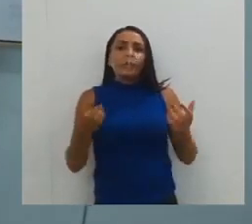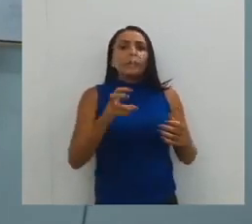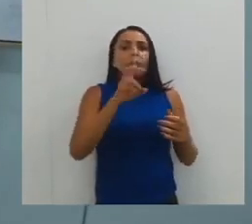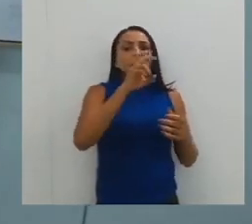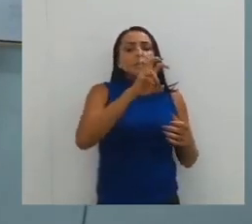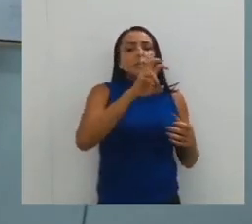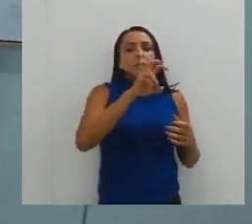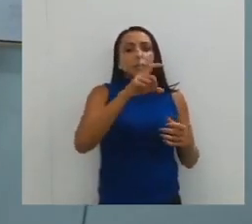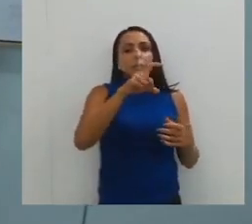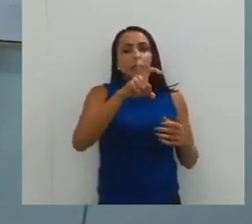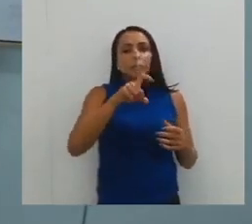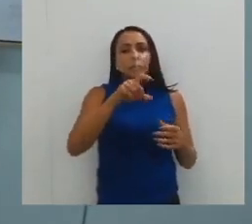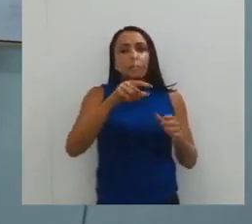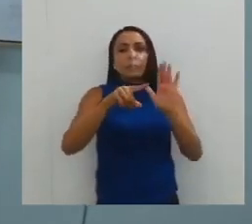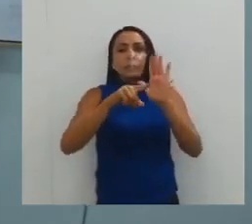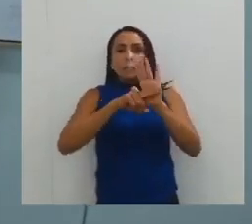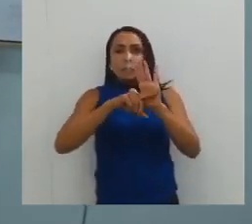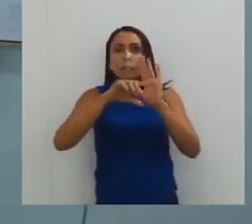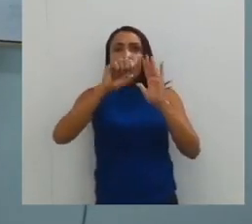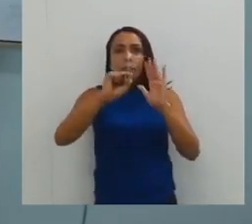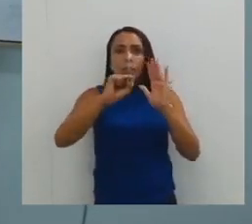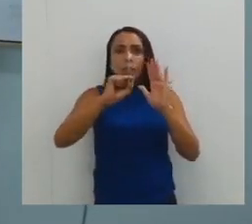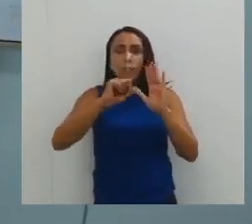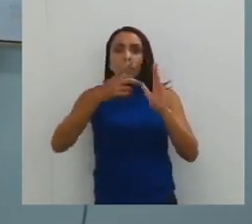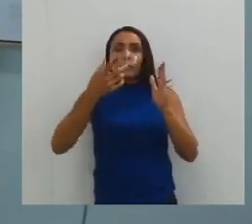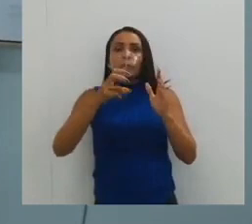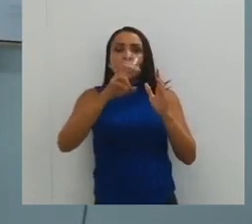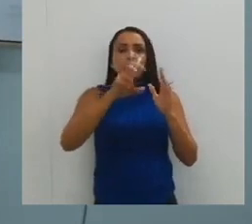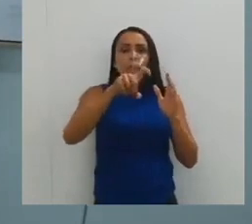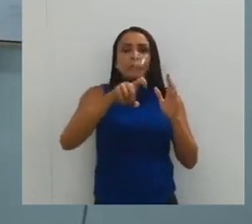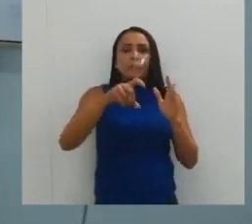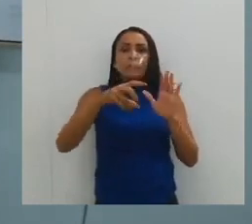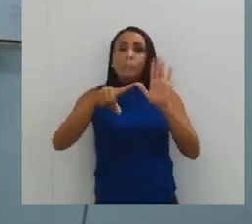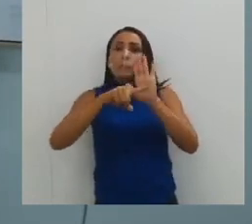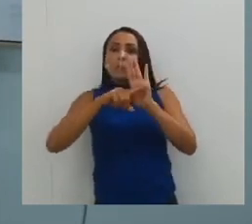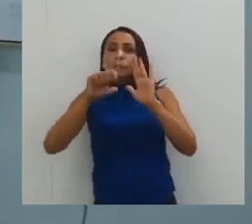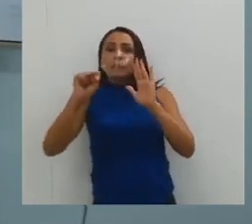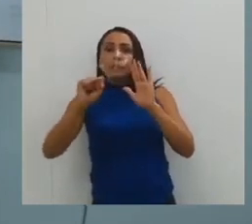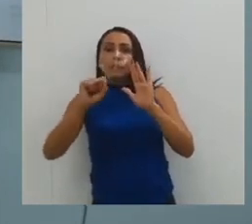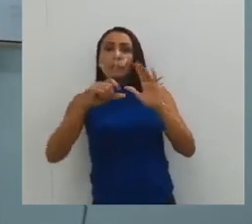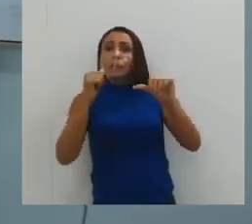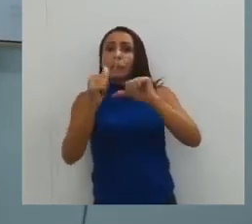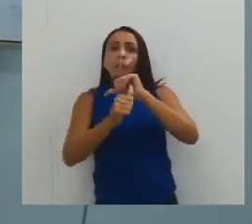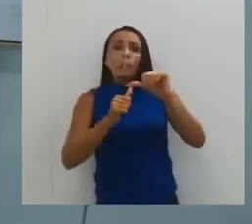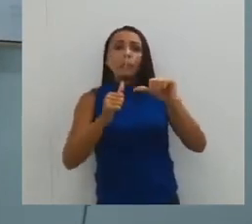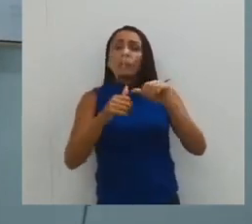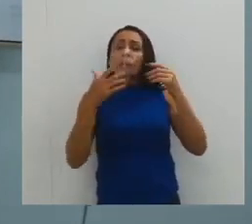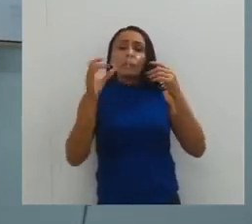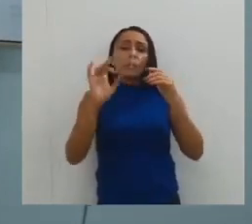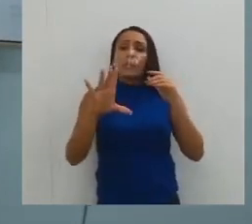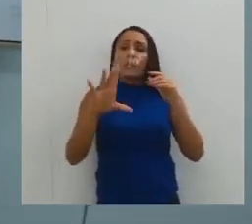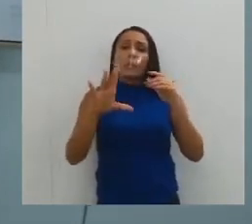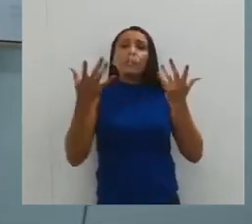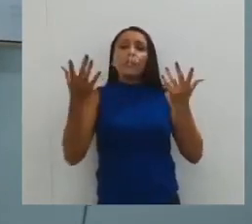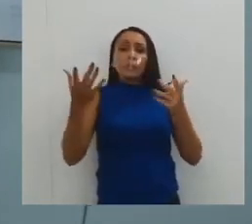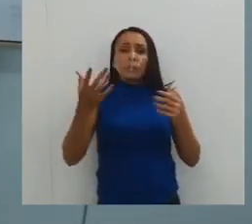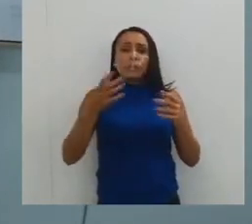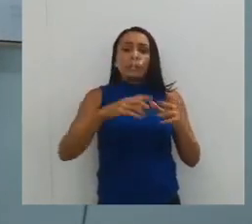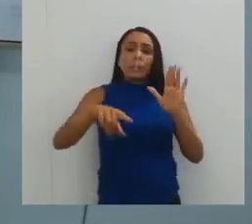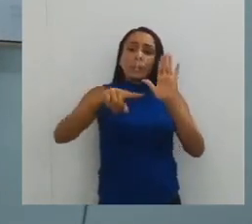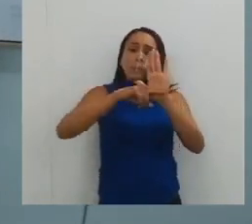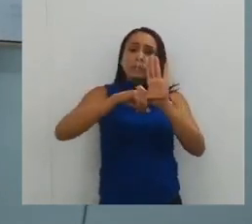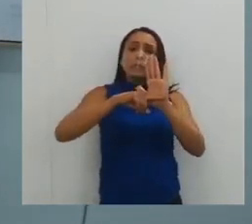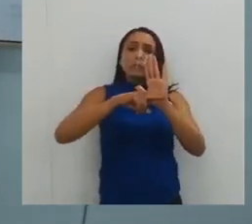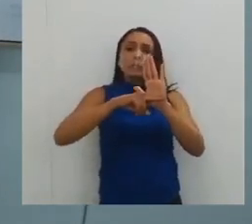quadrado menos 8, 5x ao quadrado menos 8, o que vai mudar é só esse sinalzinho e o esquema é mesmo. O quadrado